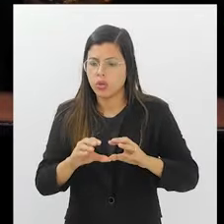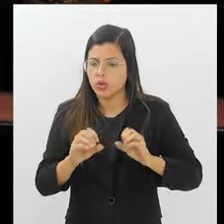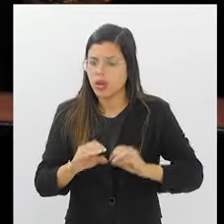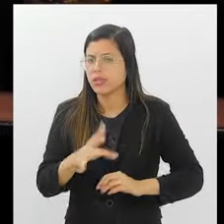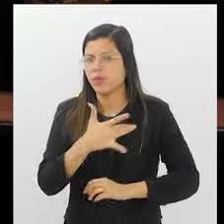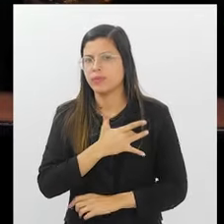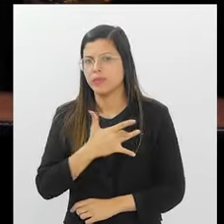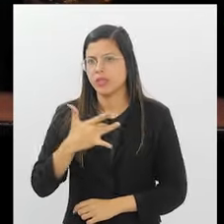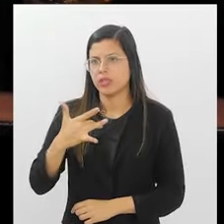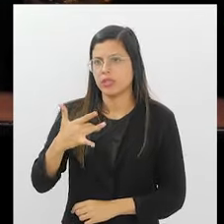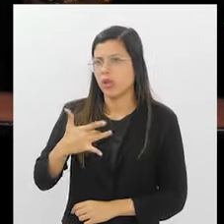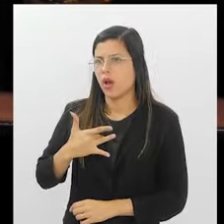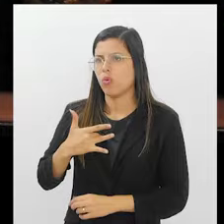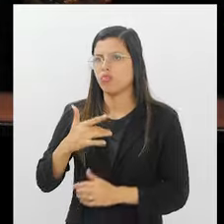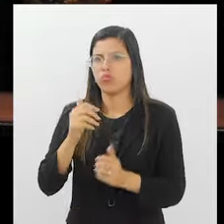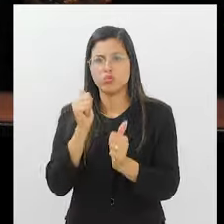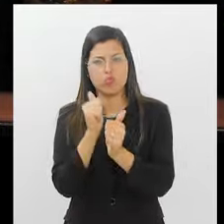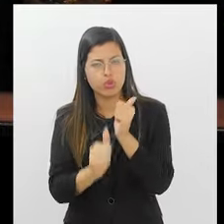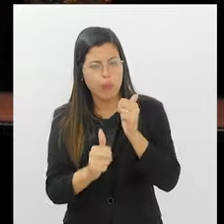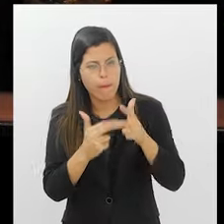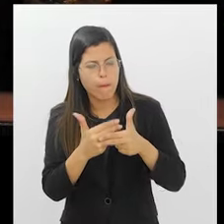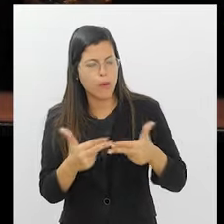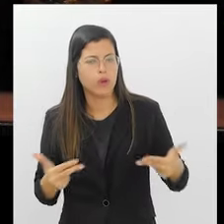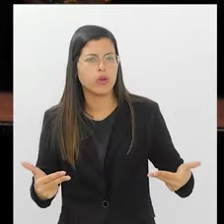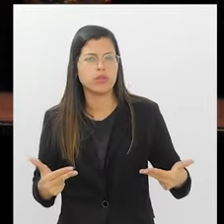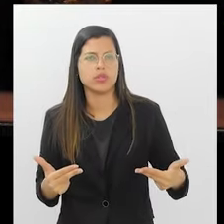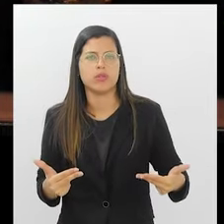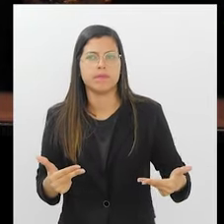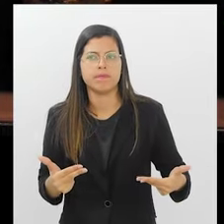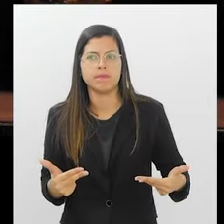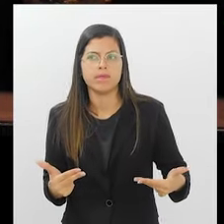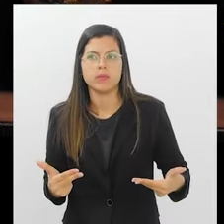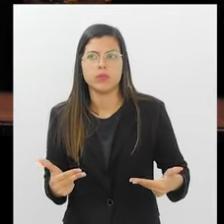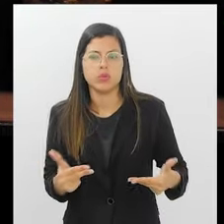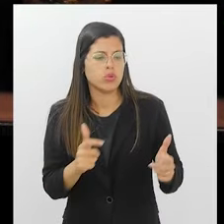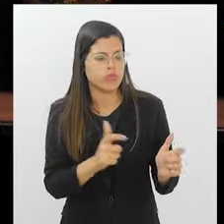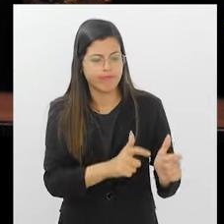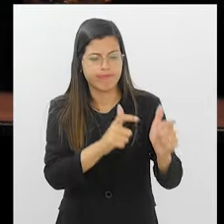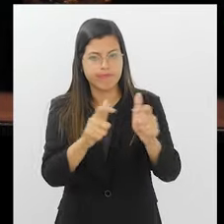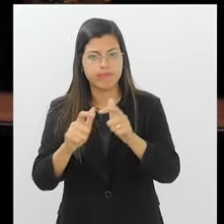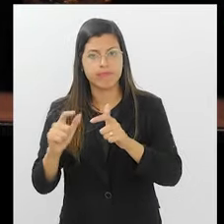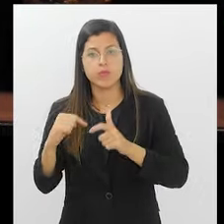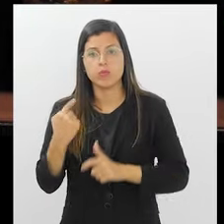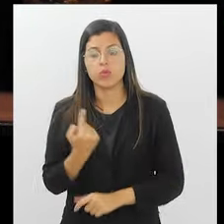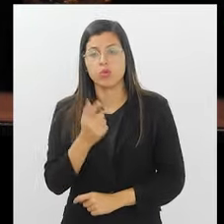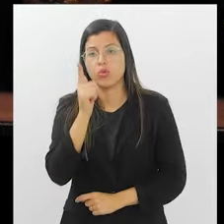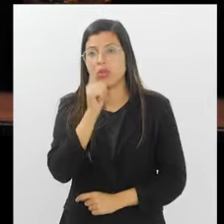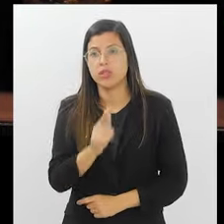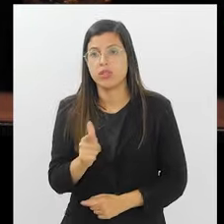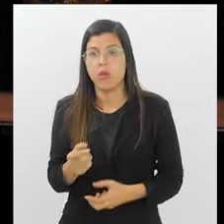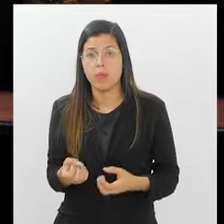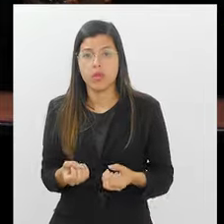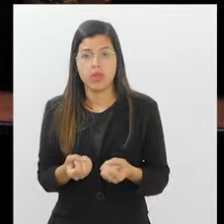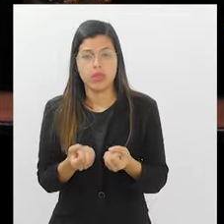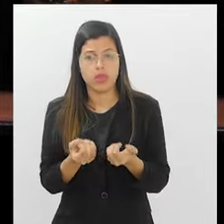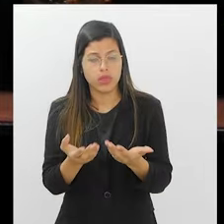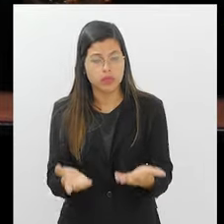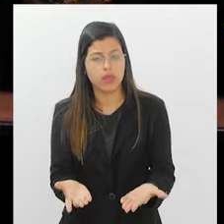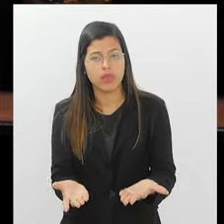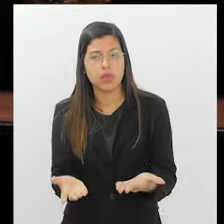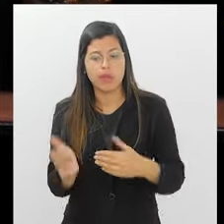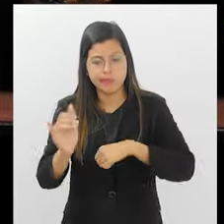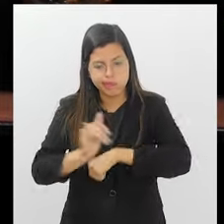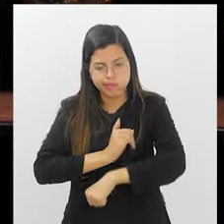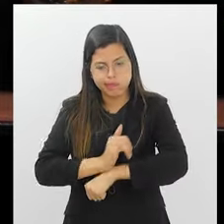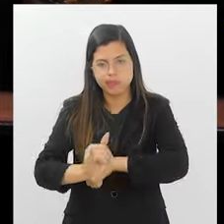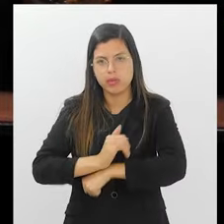educação, seja na saúde, seja no esporte, onde nós conseguirmos, né, oferecer condições